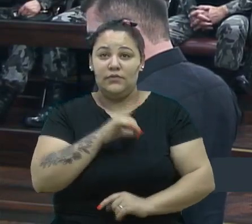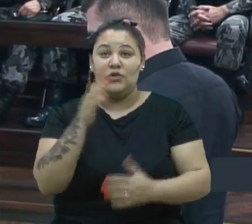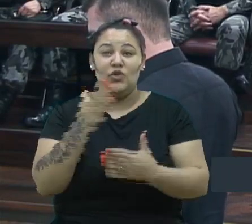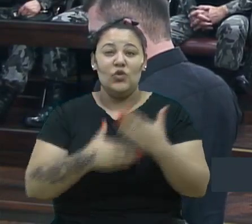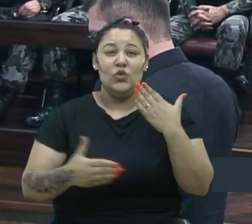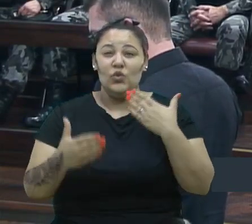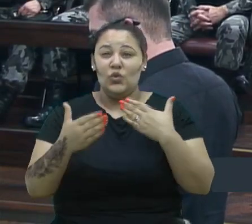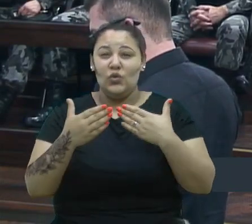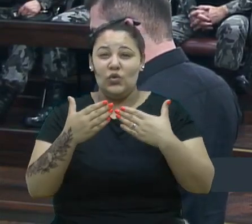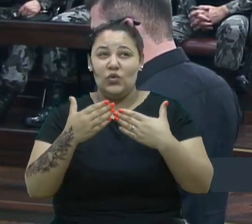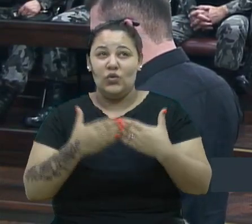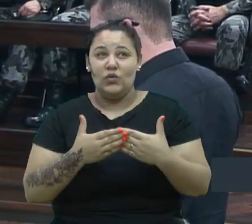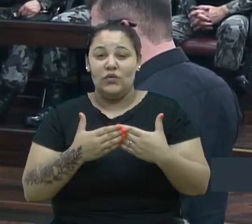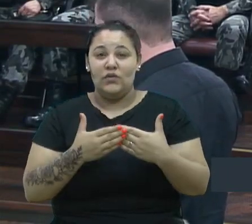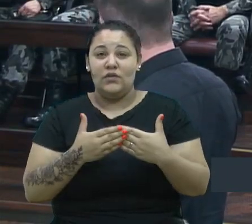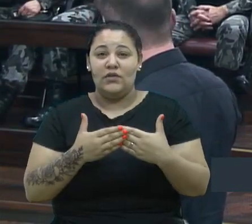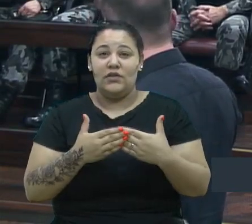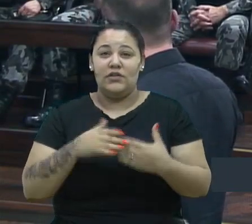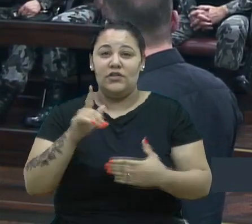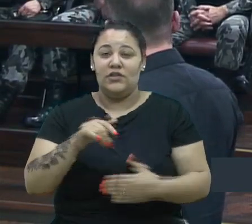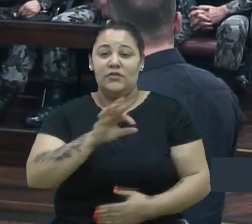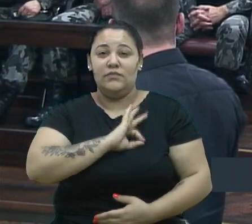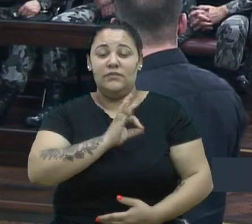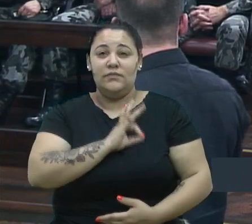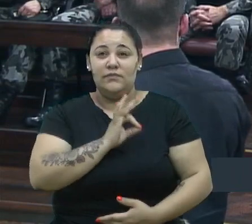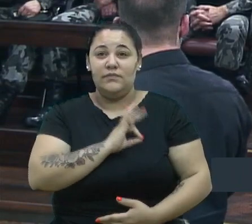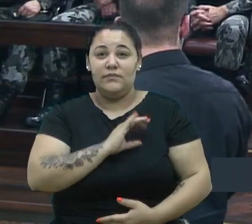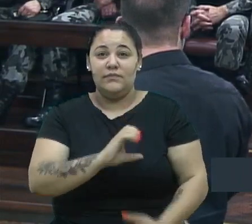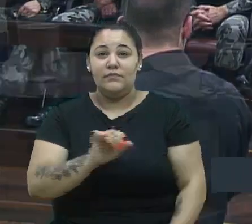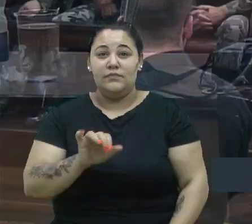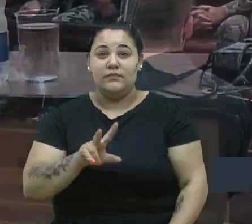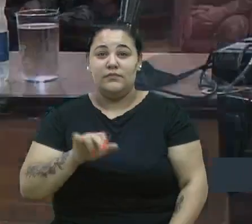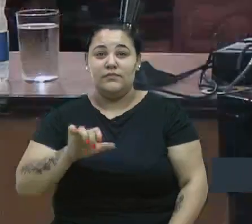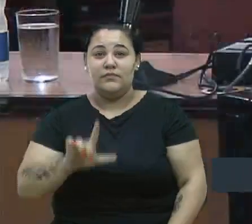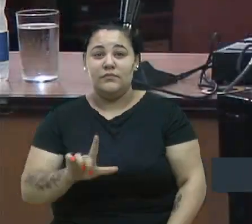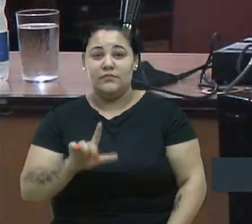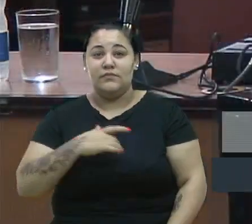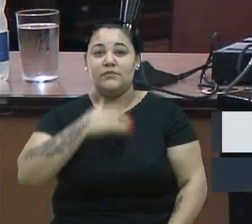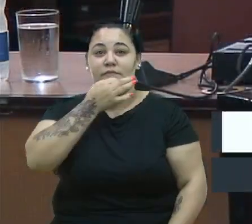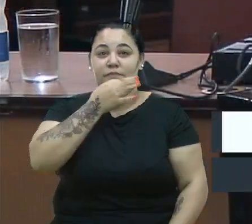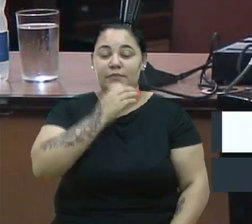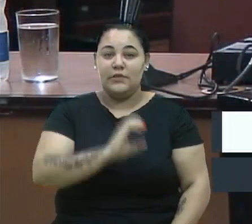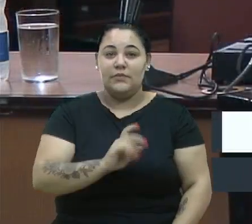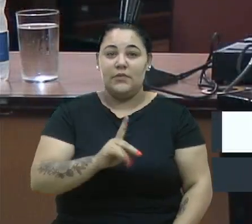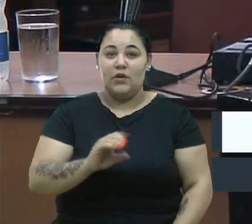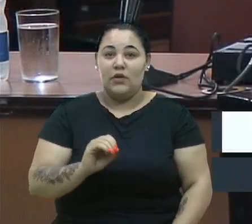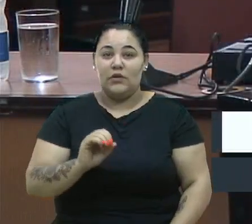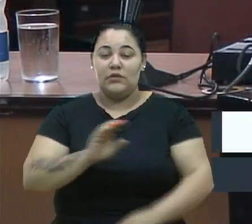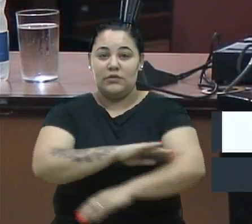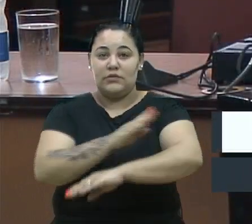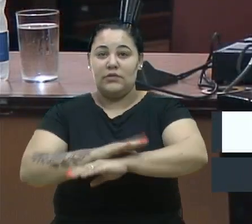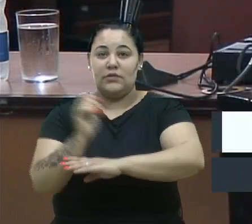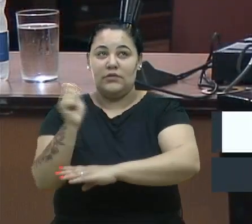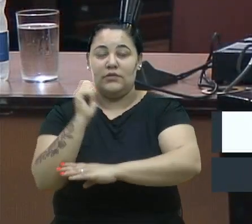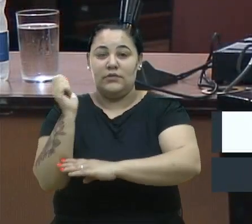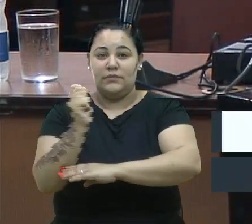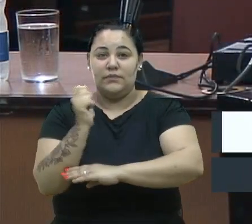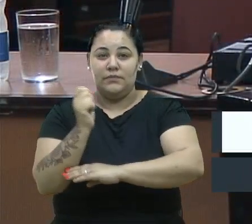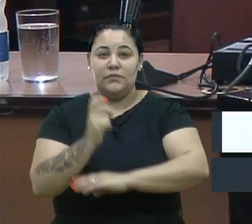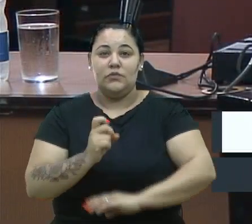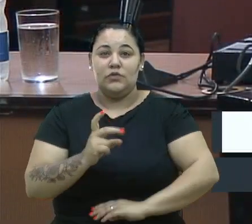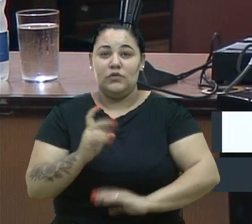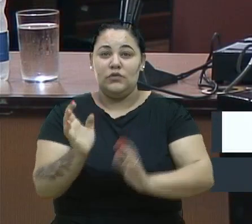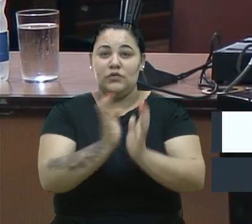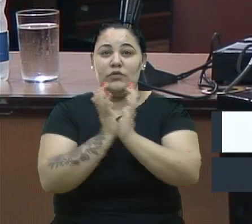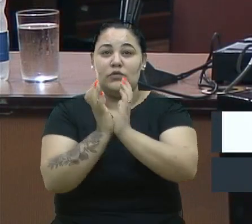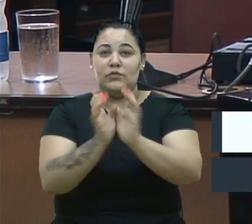Choque, da Polícia Civil de Caxias do Sul, do CRPO Serra, do 12 BPM, uma parte, vereador, do